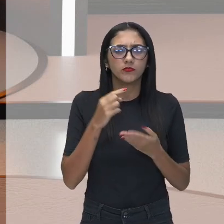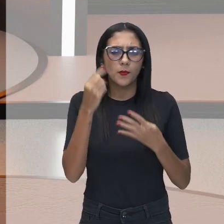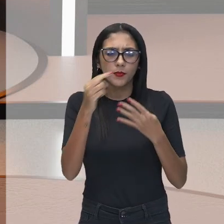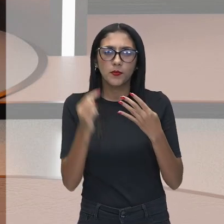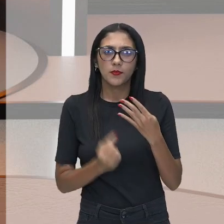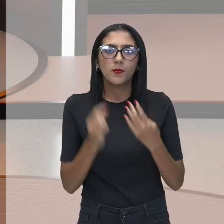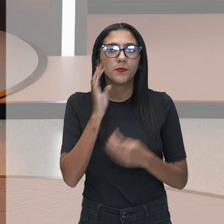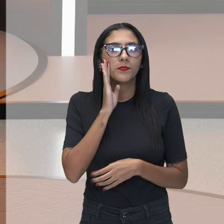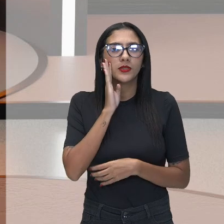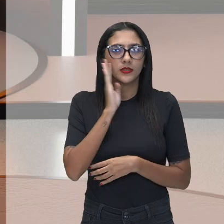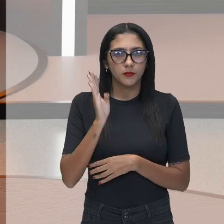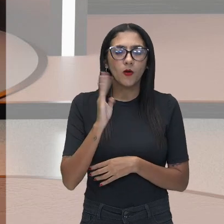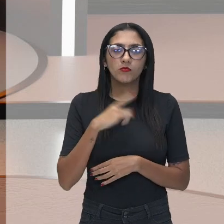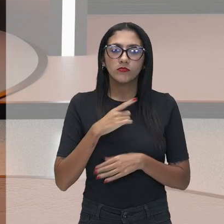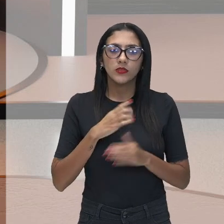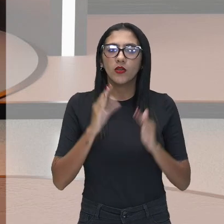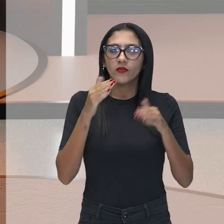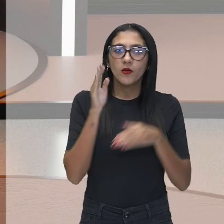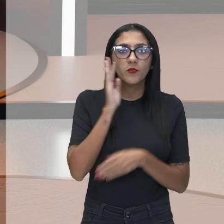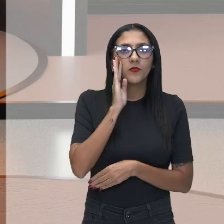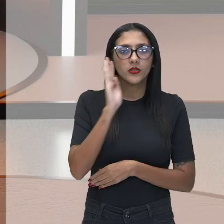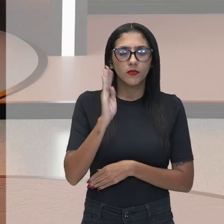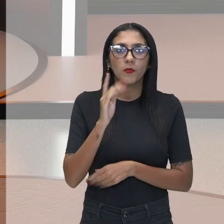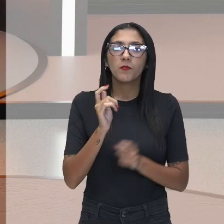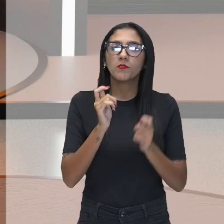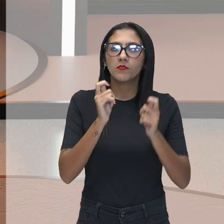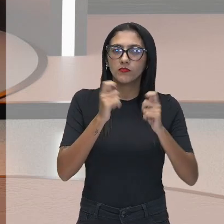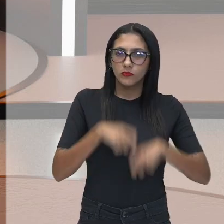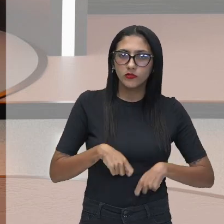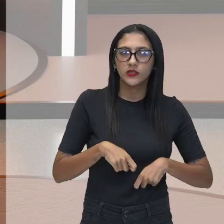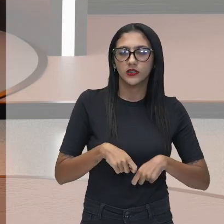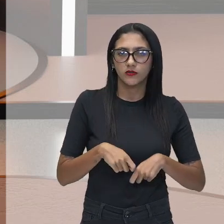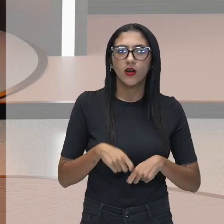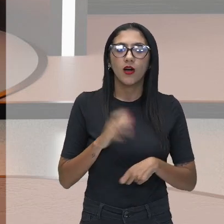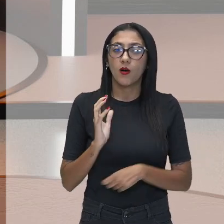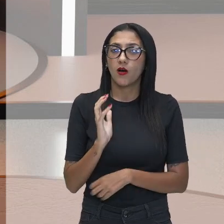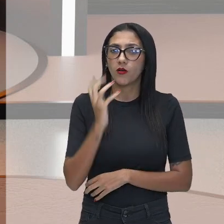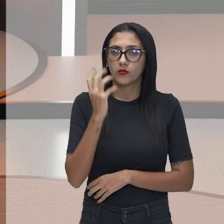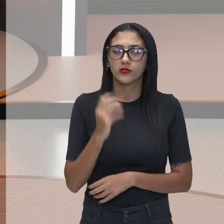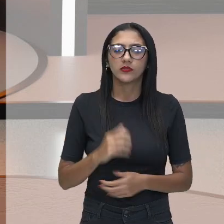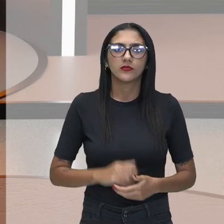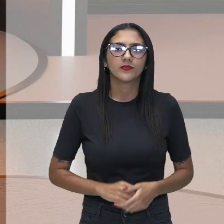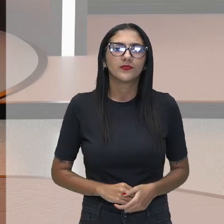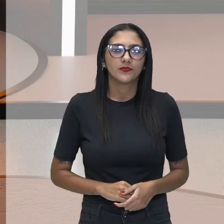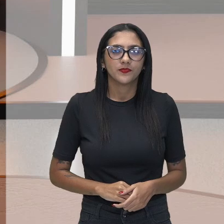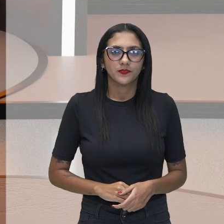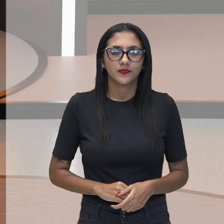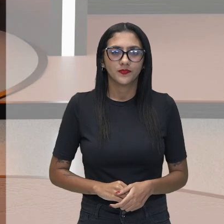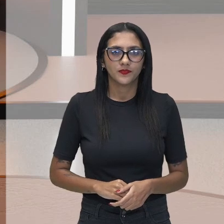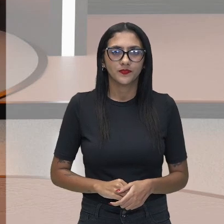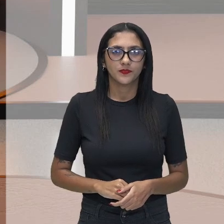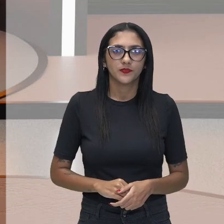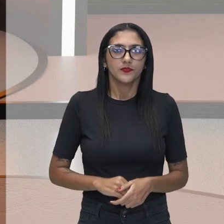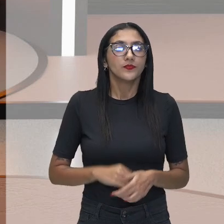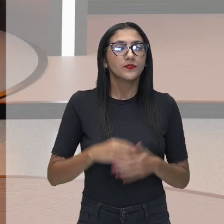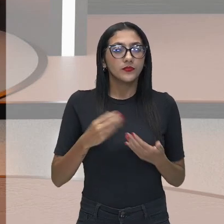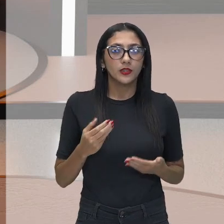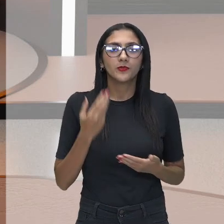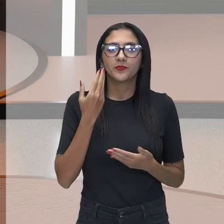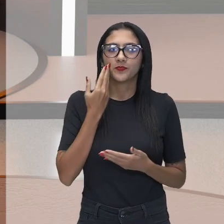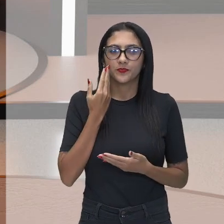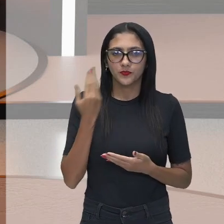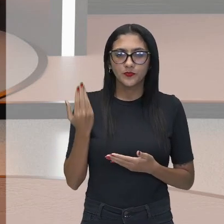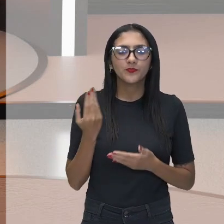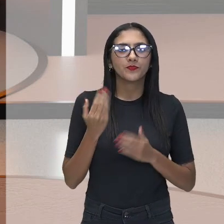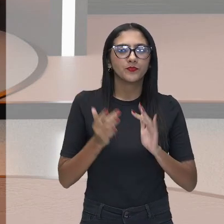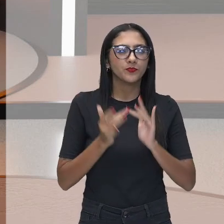principais, né, que são centrais para que houvesse o processo de proclamação da República. Então a proclamação da República, como você já está